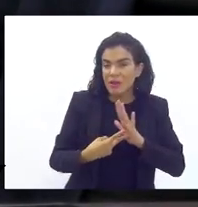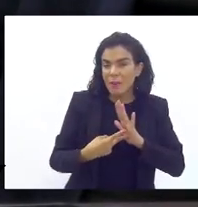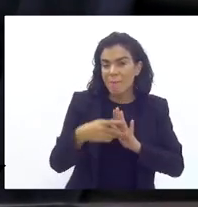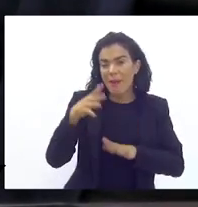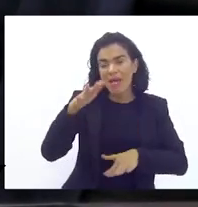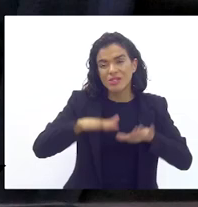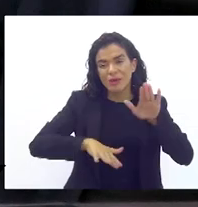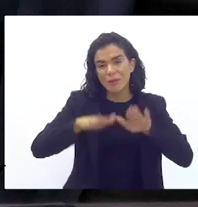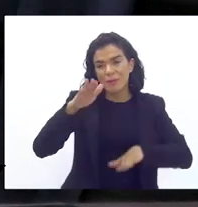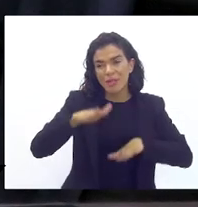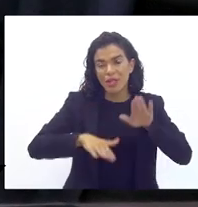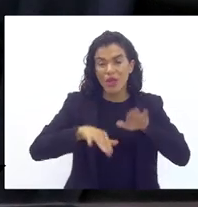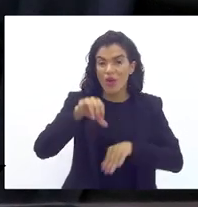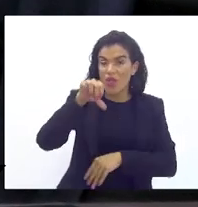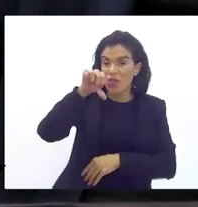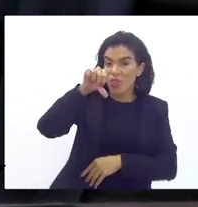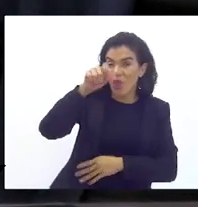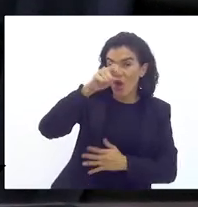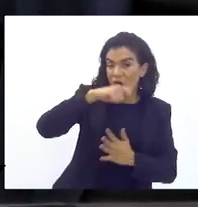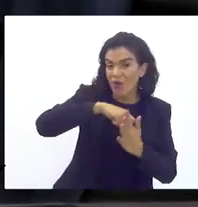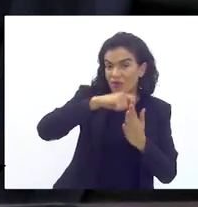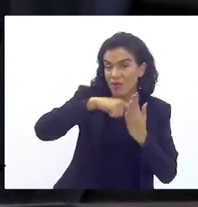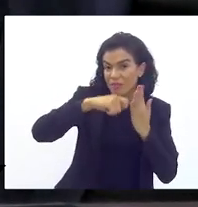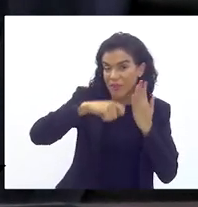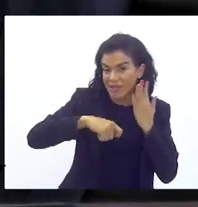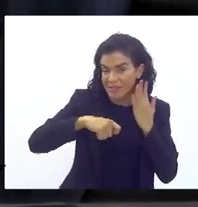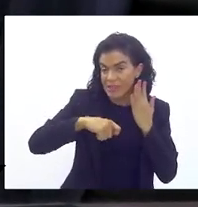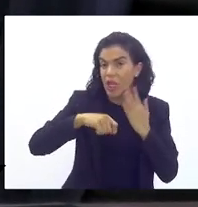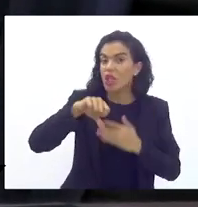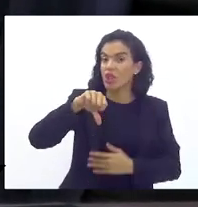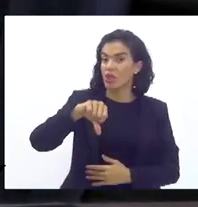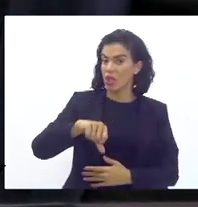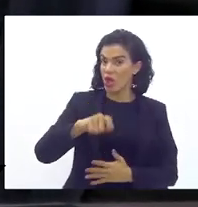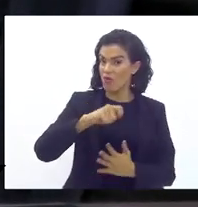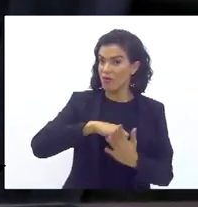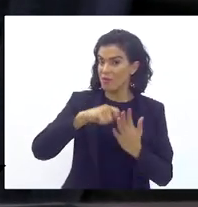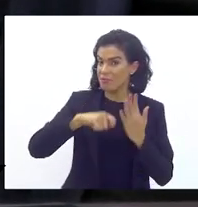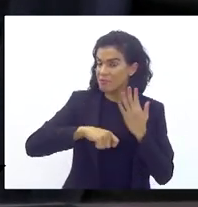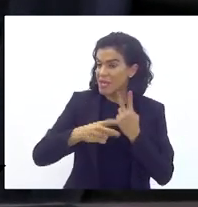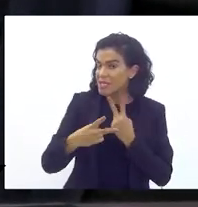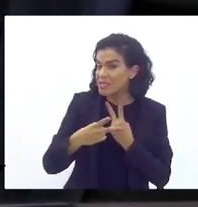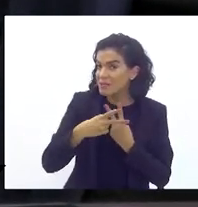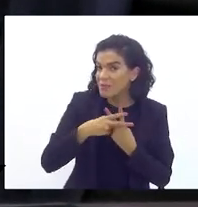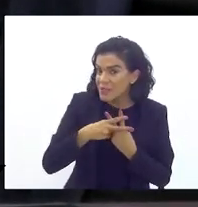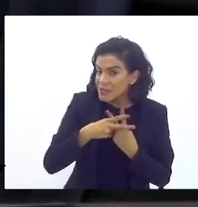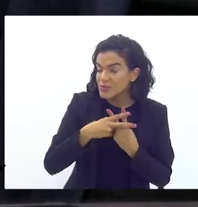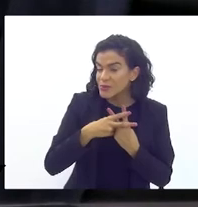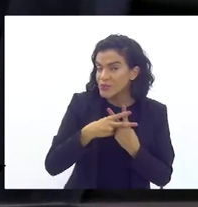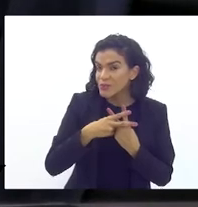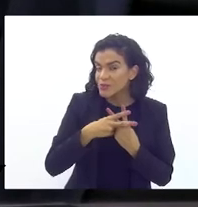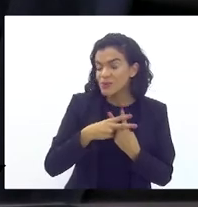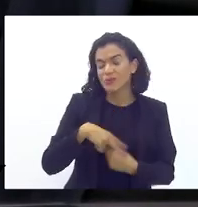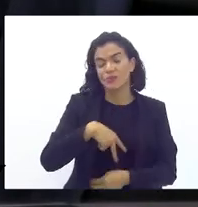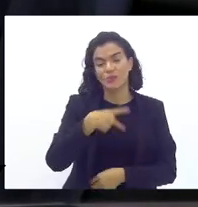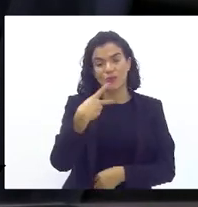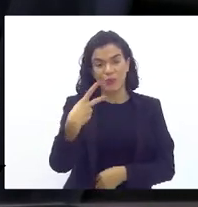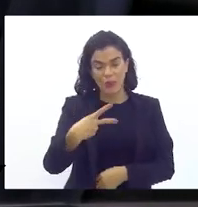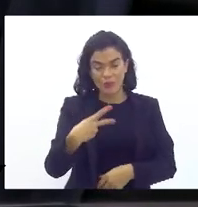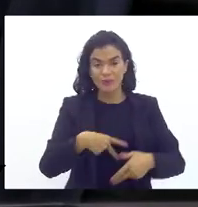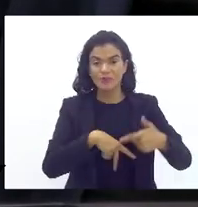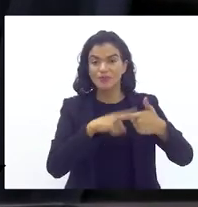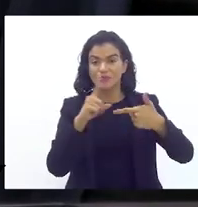aproximadamente nove meses nove meses de cadeia dois